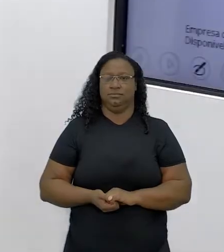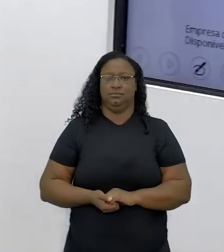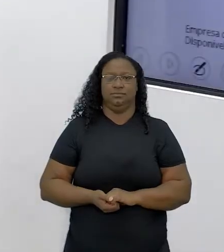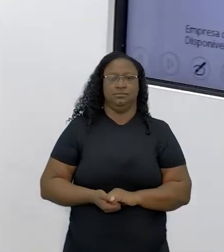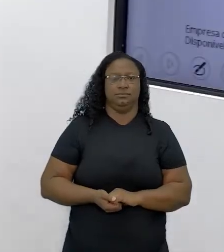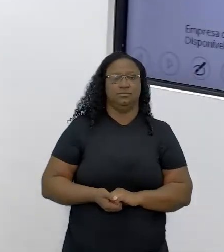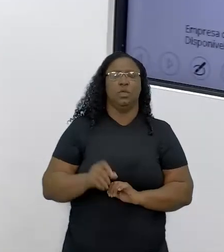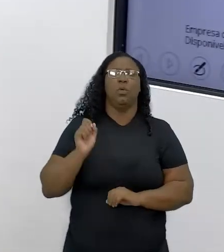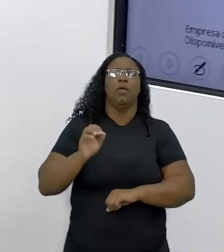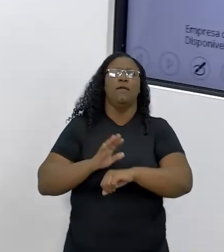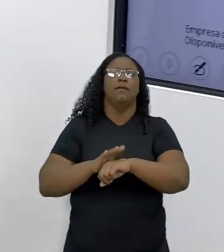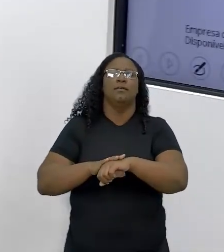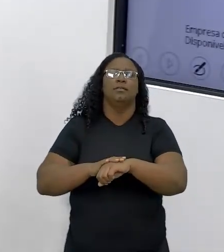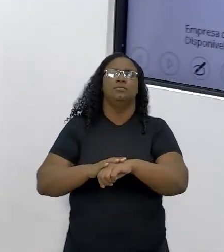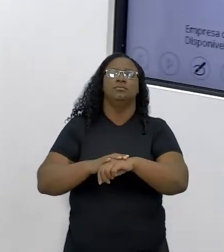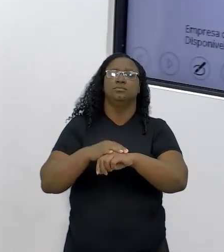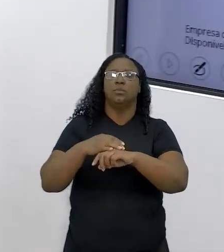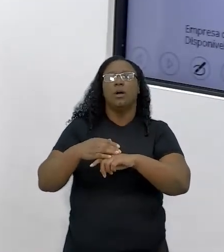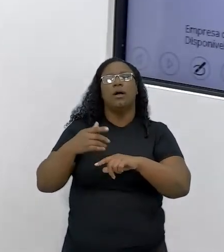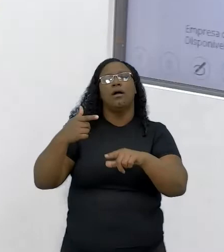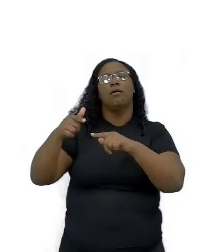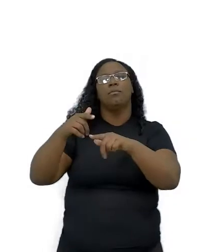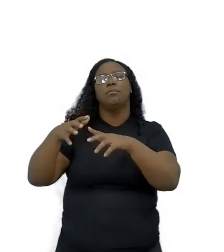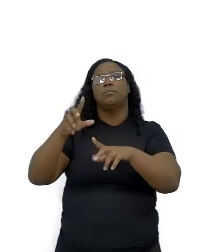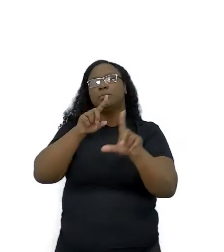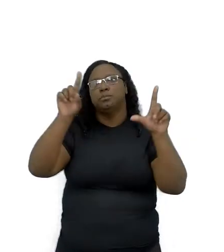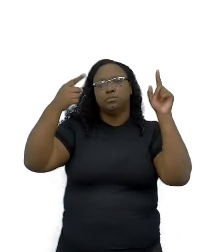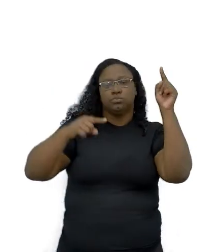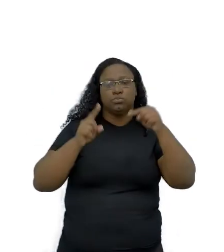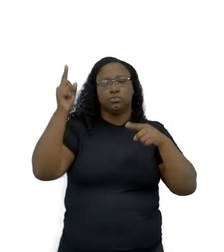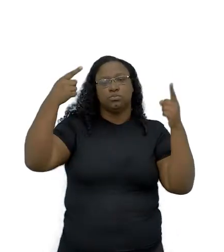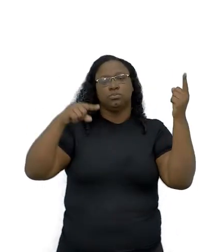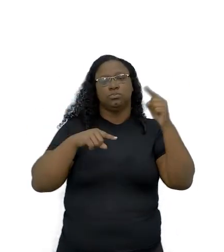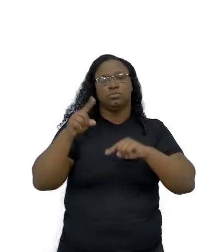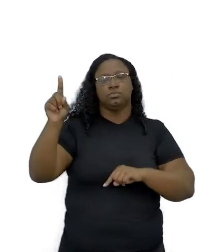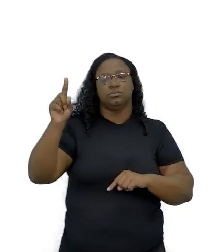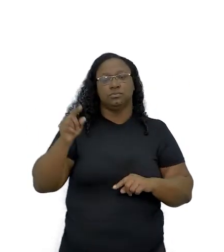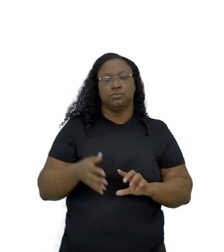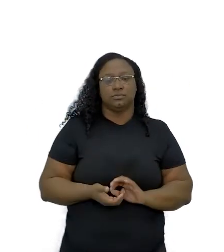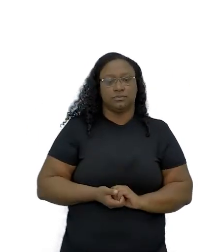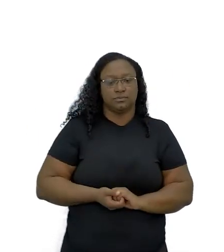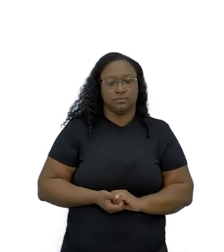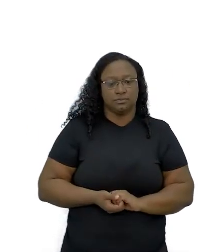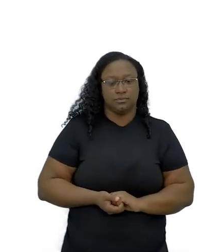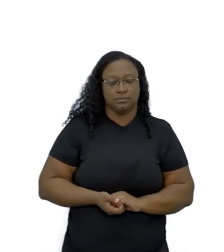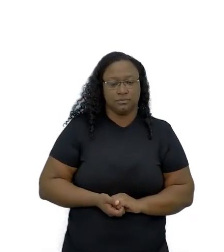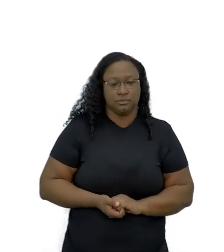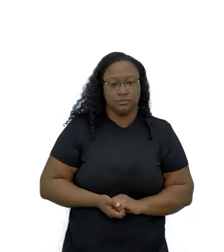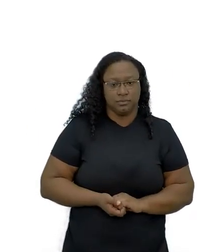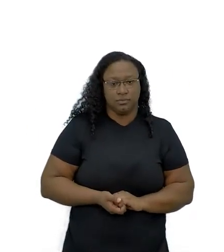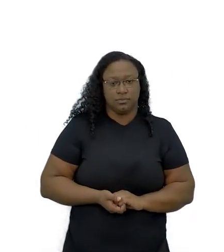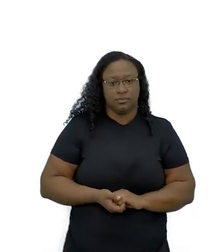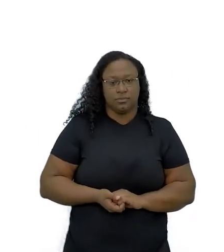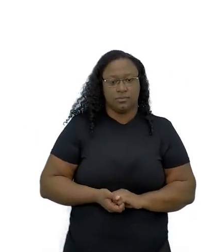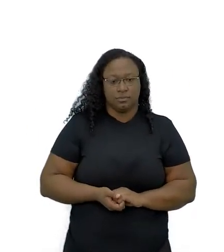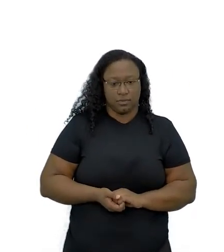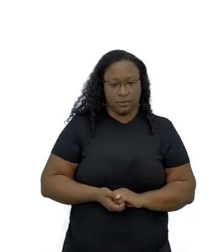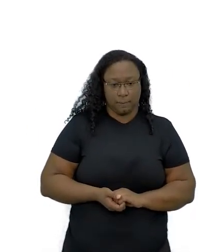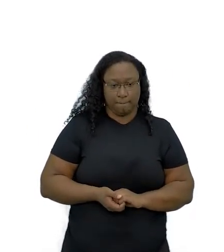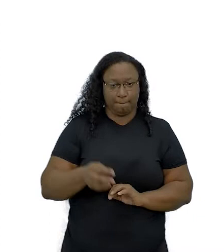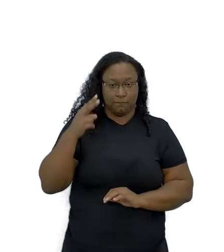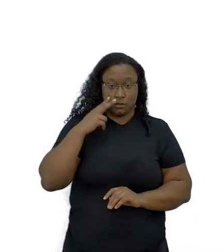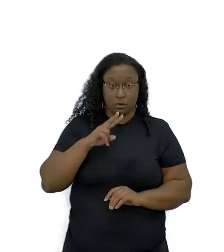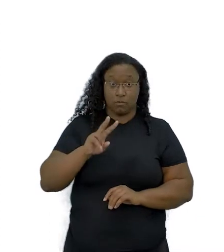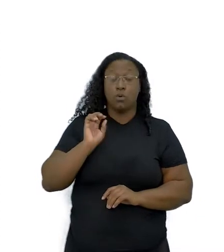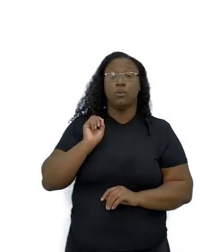de eletricidade, tá? E agora, esse mapa aqui a gente tirou de novo nesses dados, desses documentos que eu deixei para vocês o link, e vamos ver aqui então o que